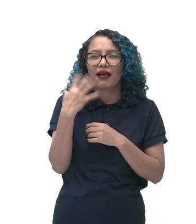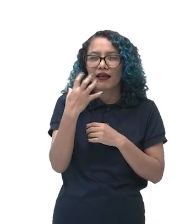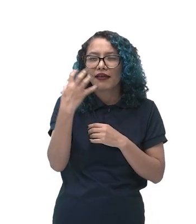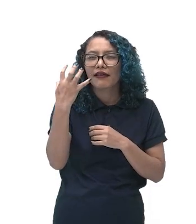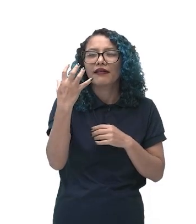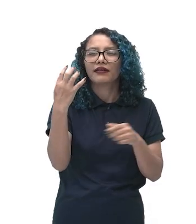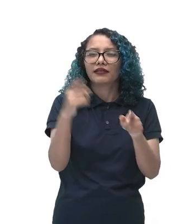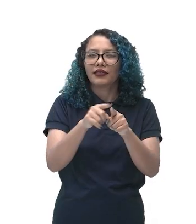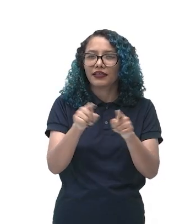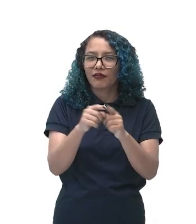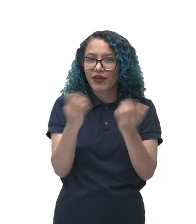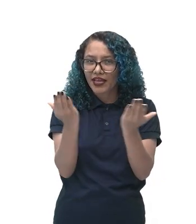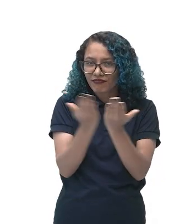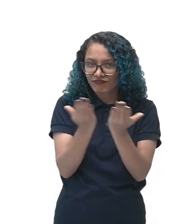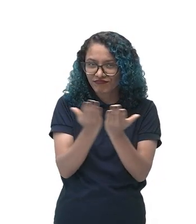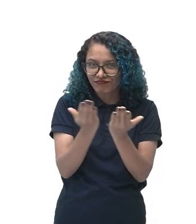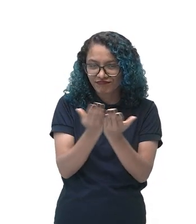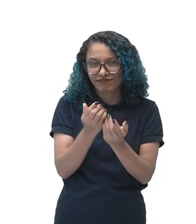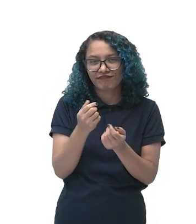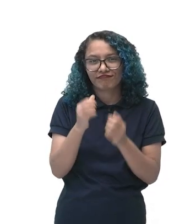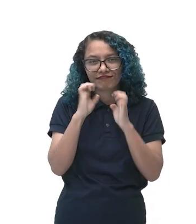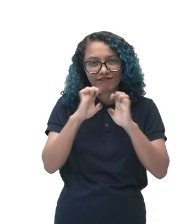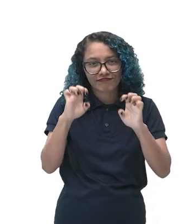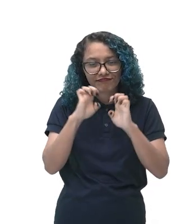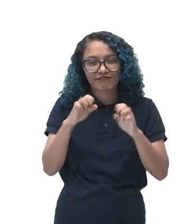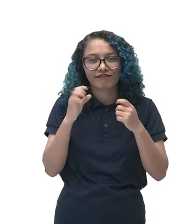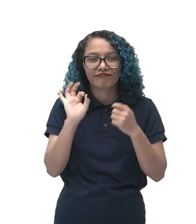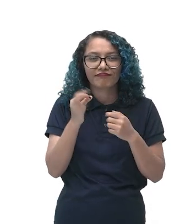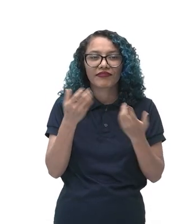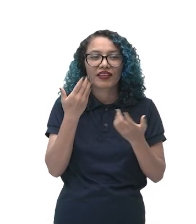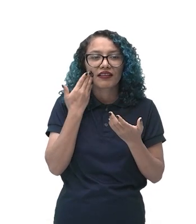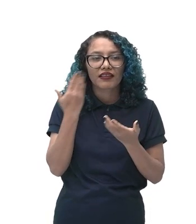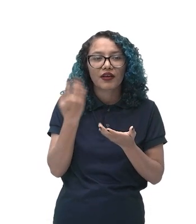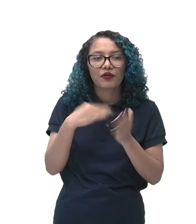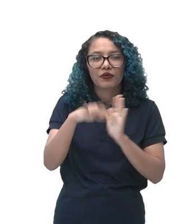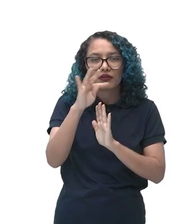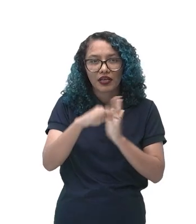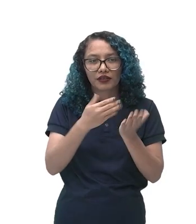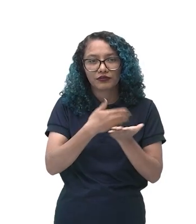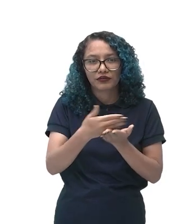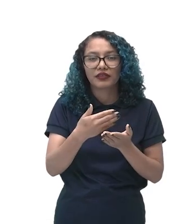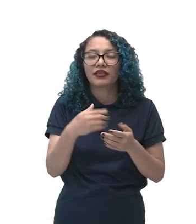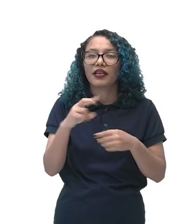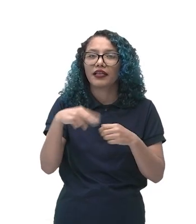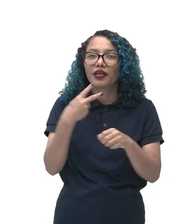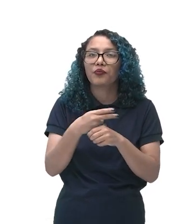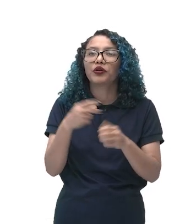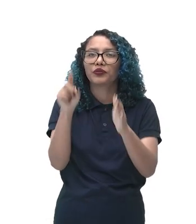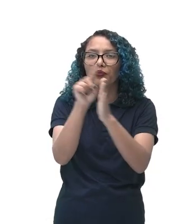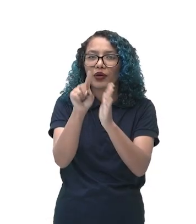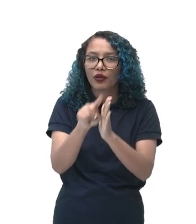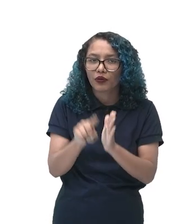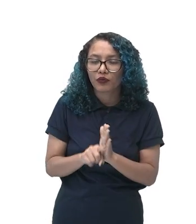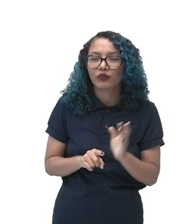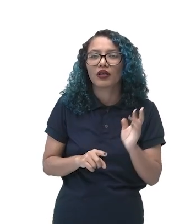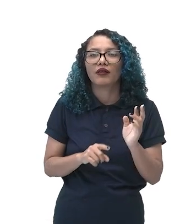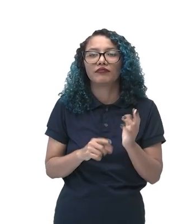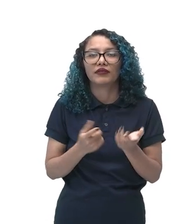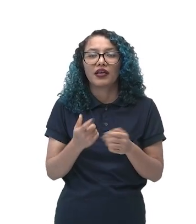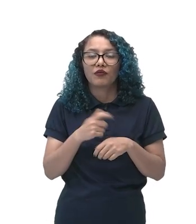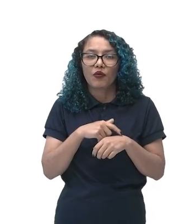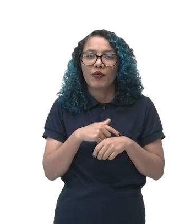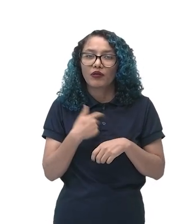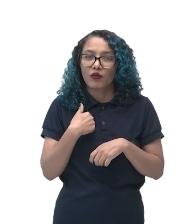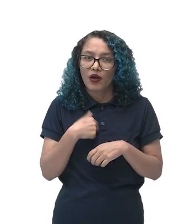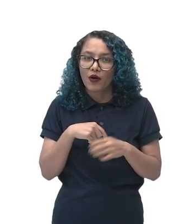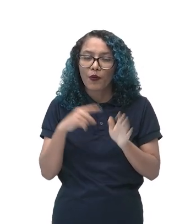evangeliza. E aí, conforme eu disse a vocês, tem o texto introdutório e depois começa a sequência. Quando sou eu